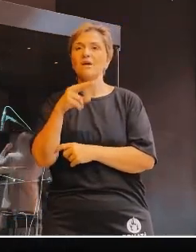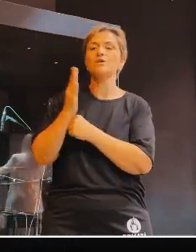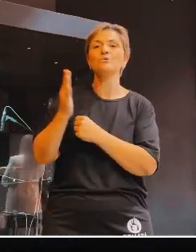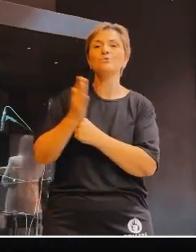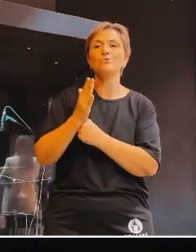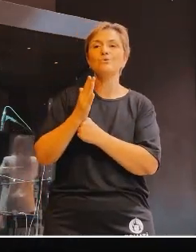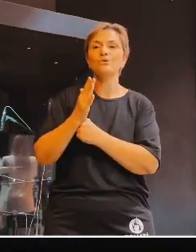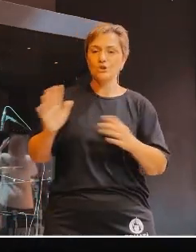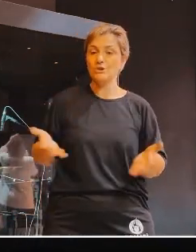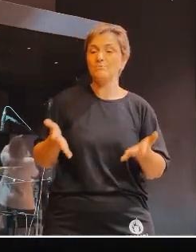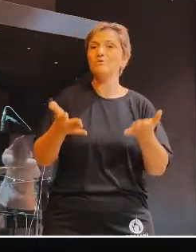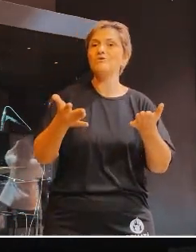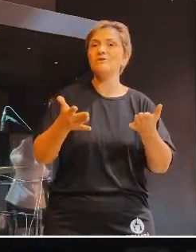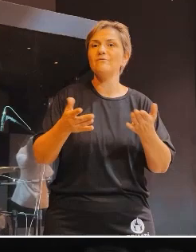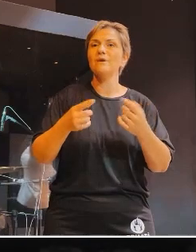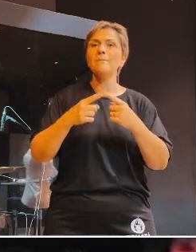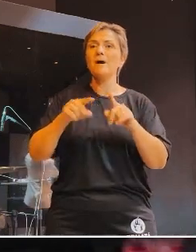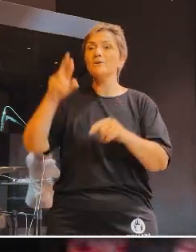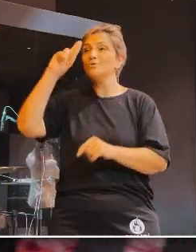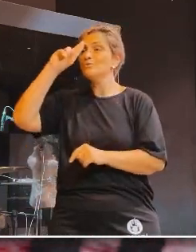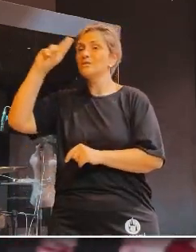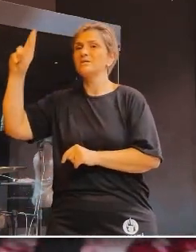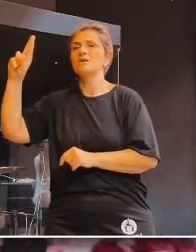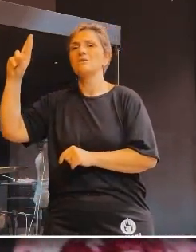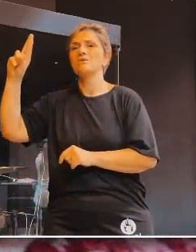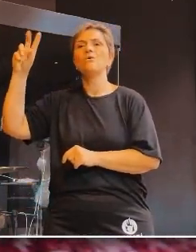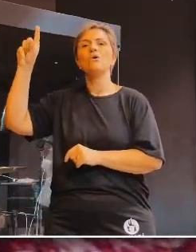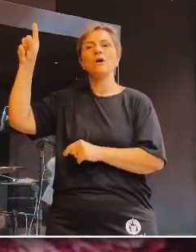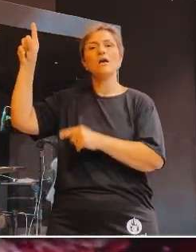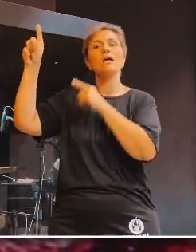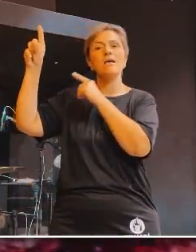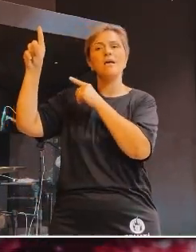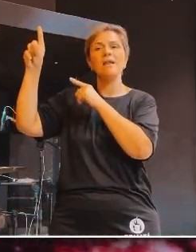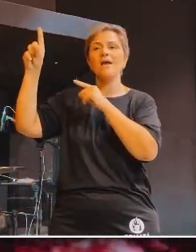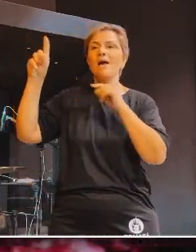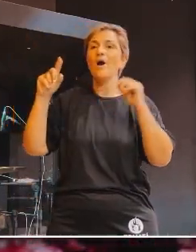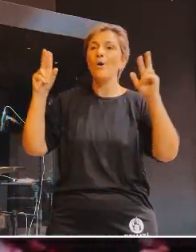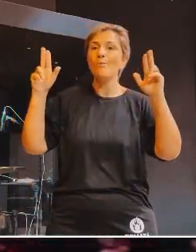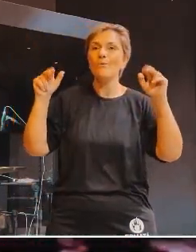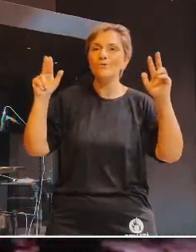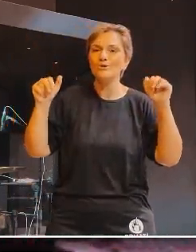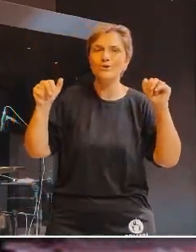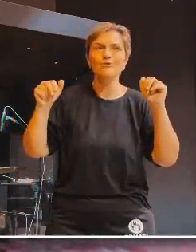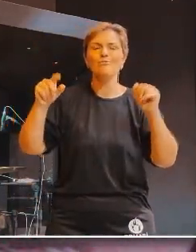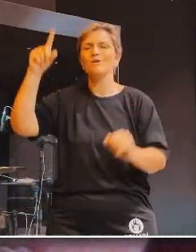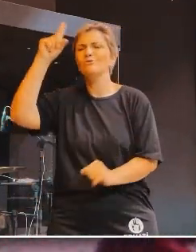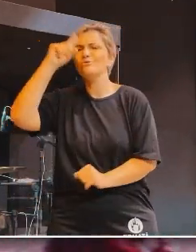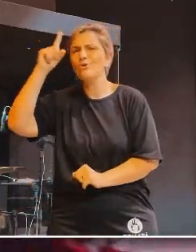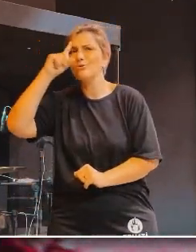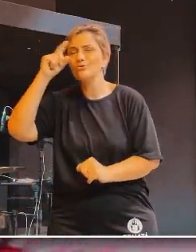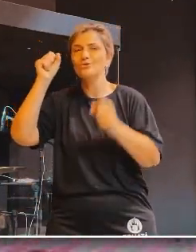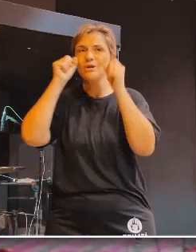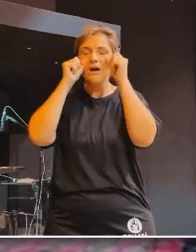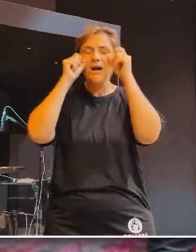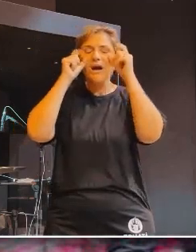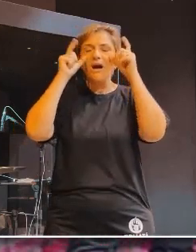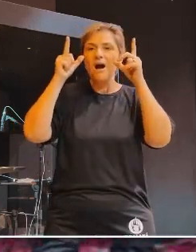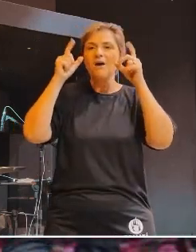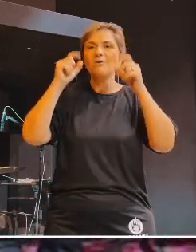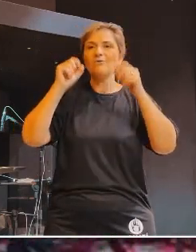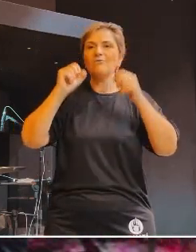te incentivar, o Senhor é um bom motivo para todos os dias nós acordarmos